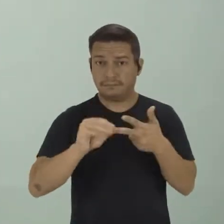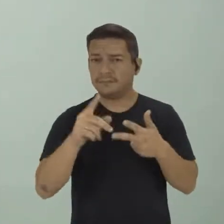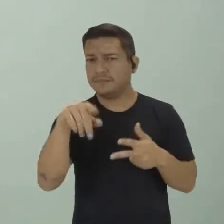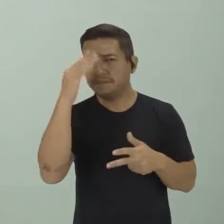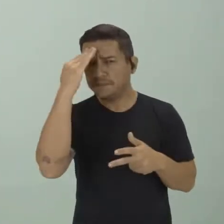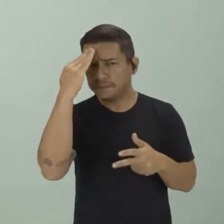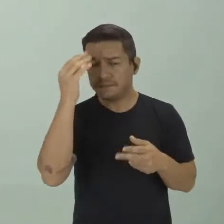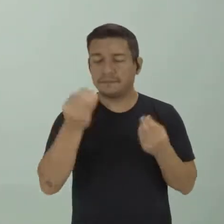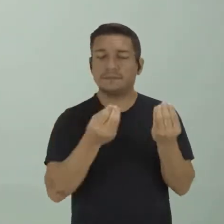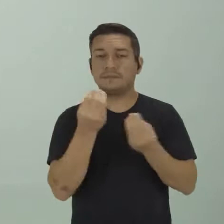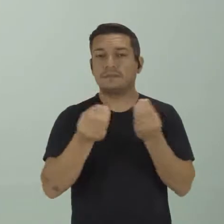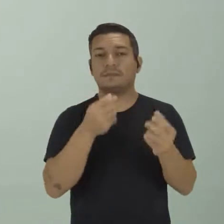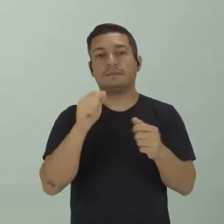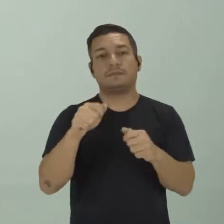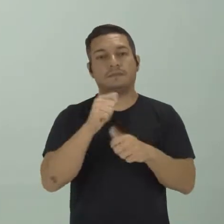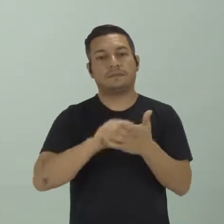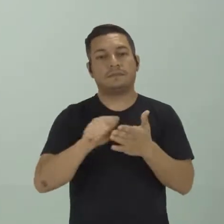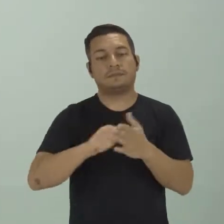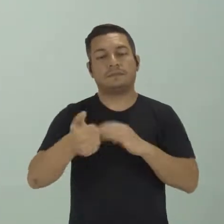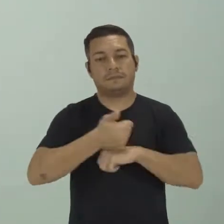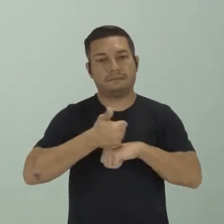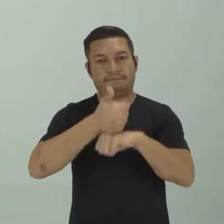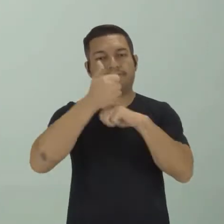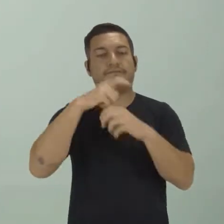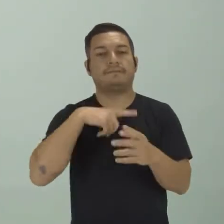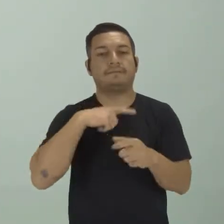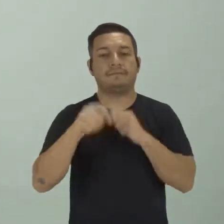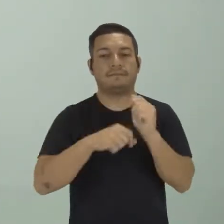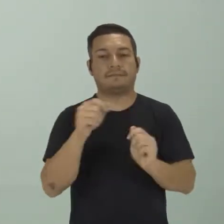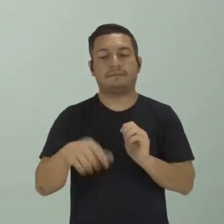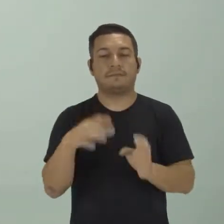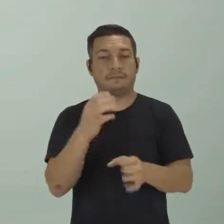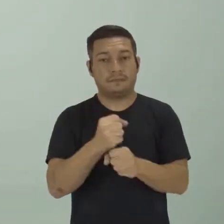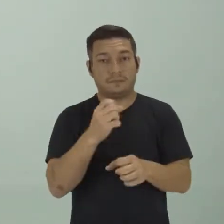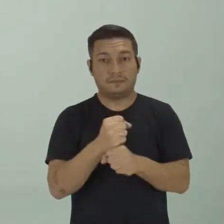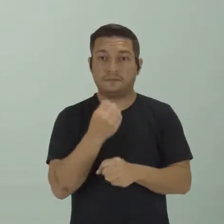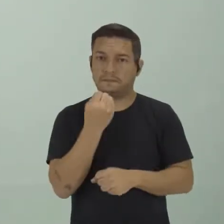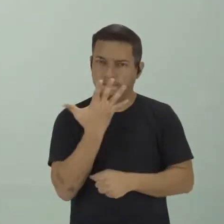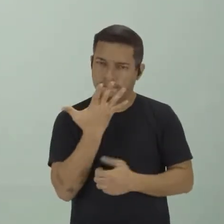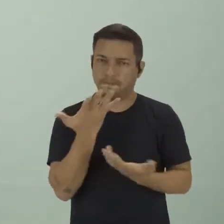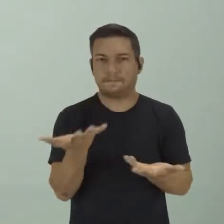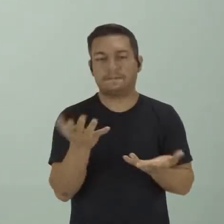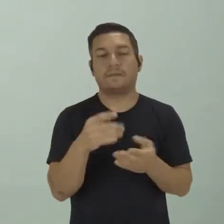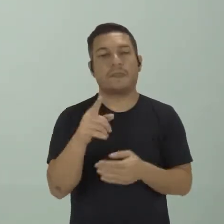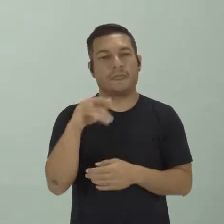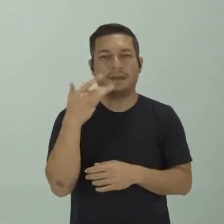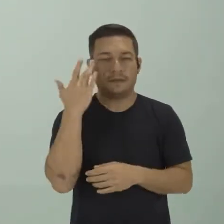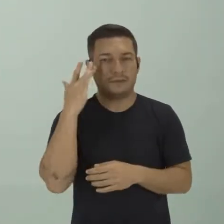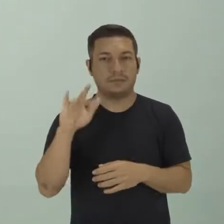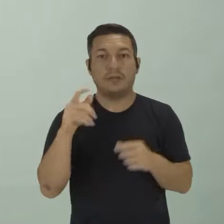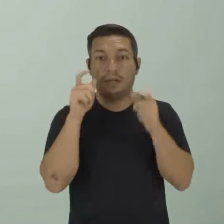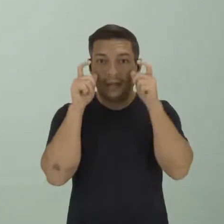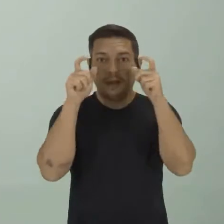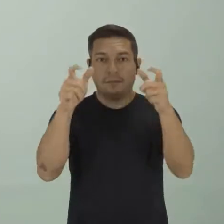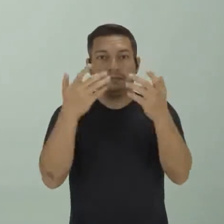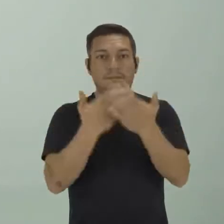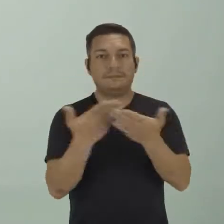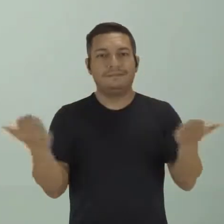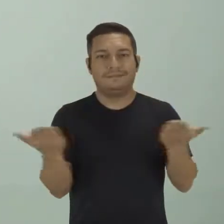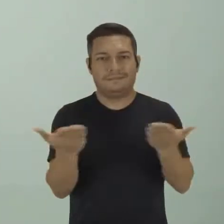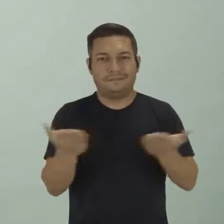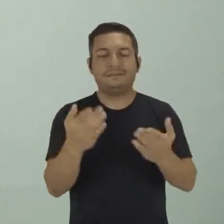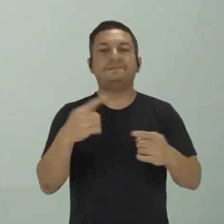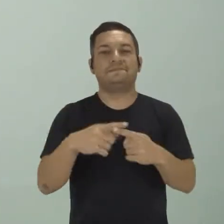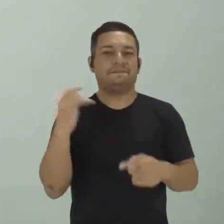sabe escrever uma redação com qualidade, que receba uma nota razoável? Não? Se você não sabe, preste atenção na aula de hoje,